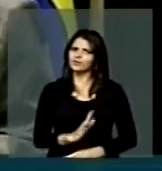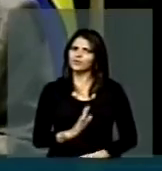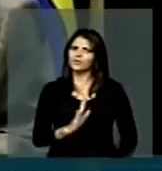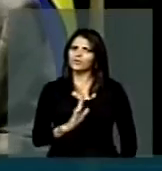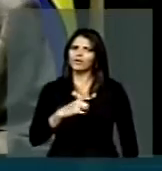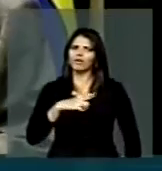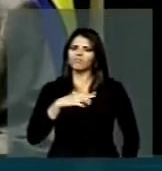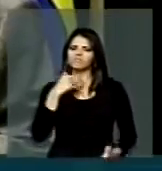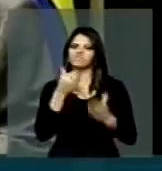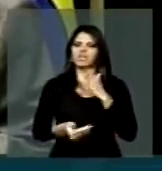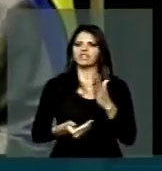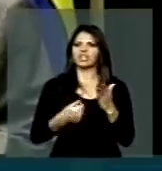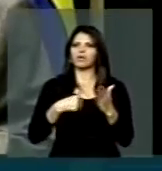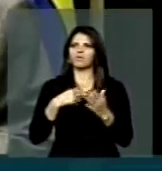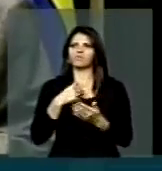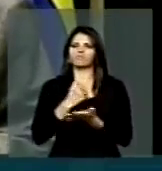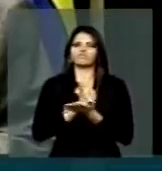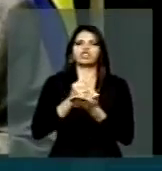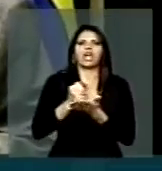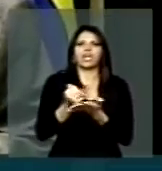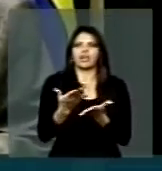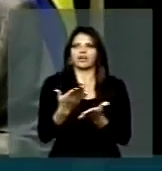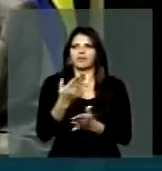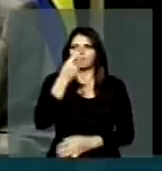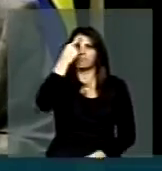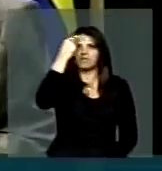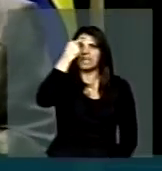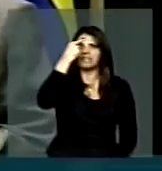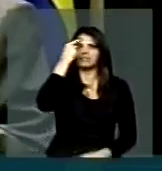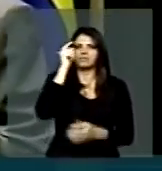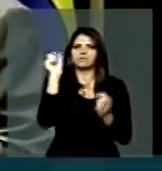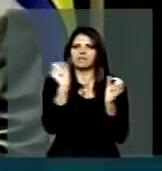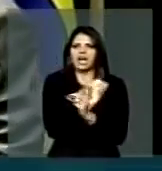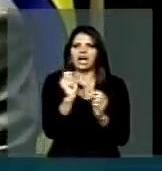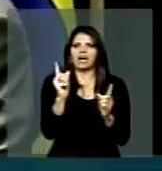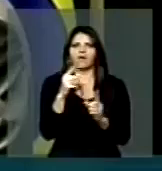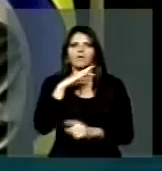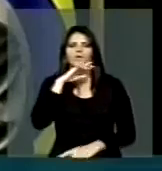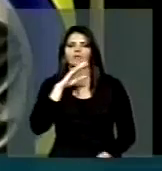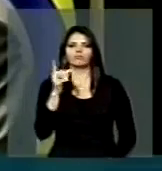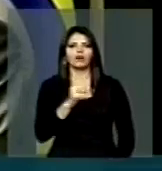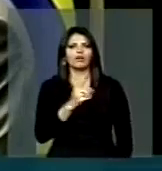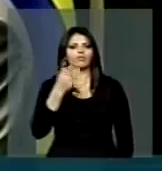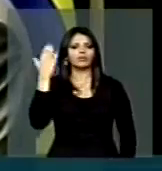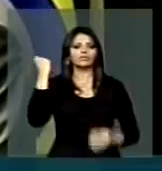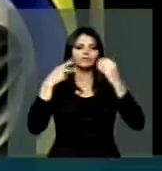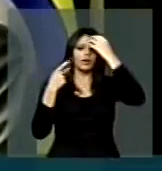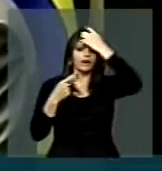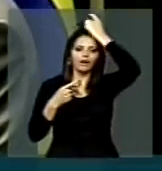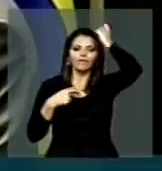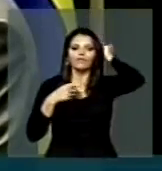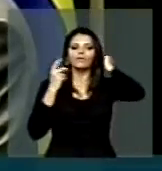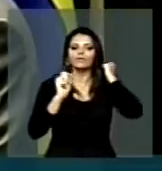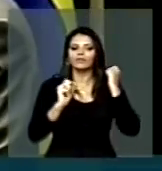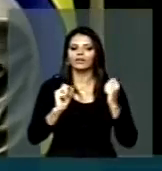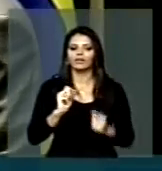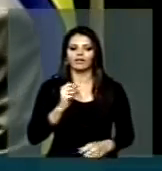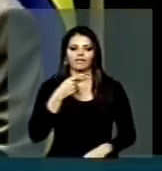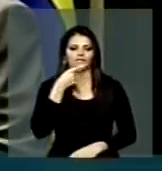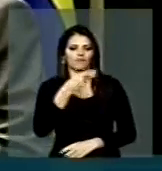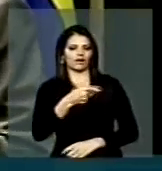sou derrotista, não sou pessimista. Não, eu falava muito da fracassomania, agora o presidente Dilma fala dos